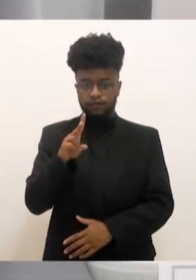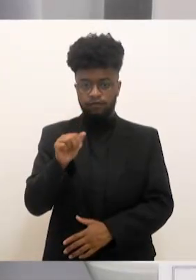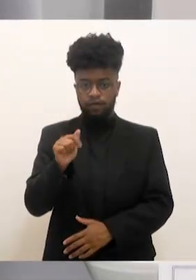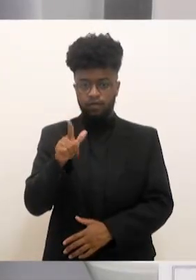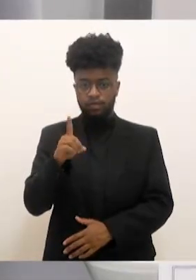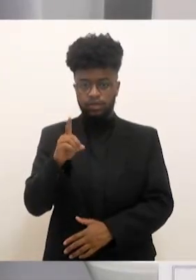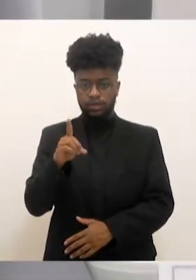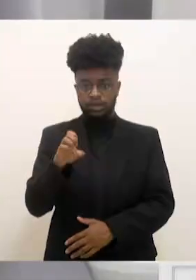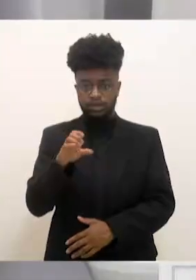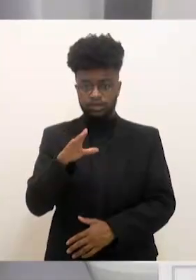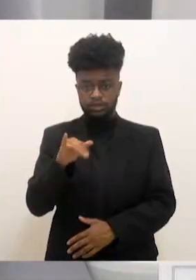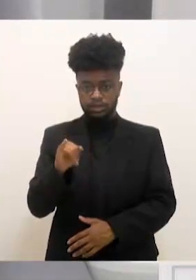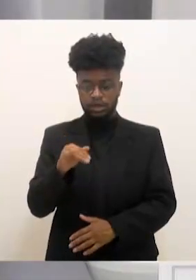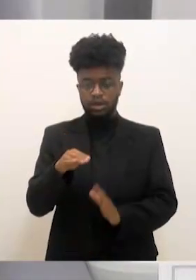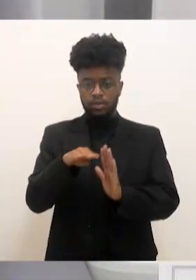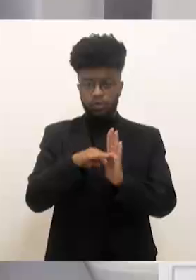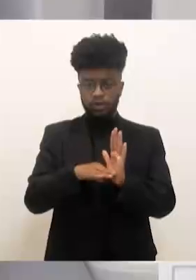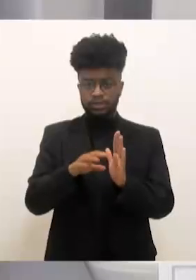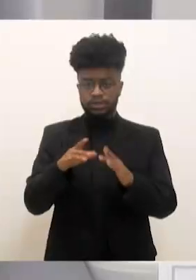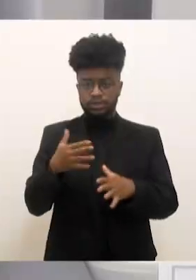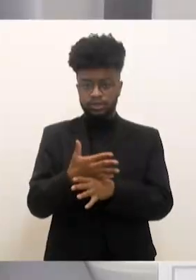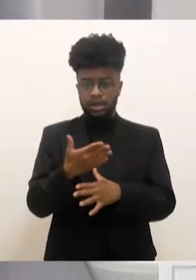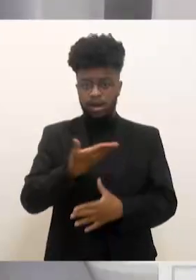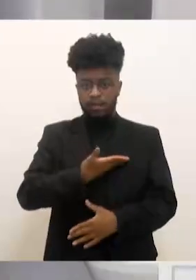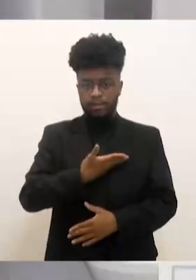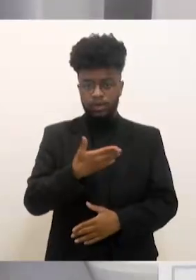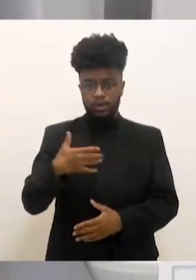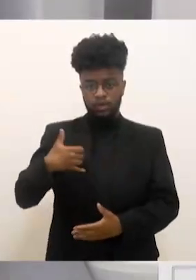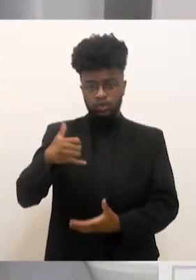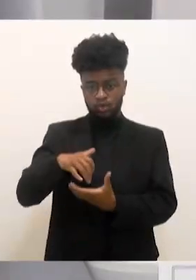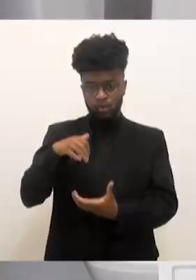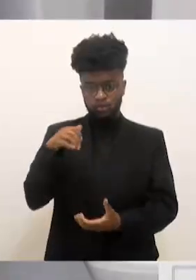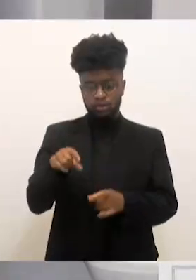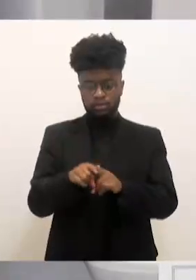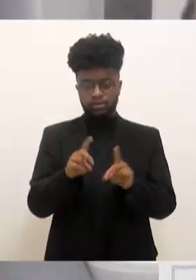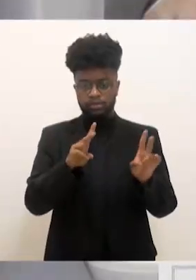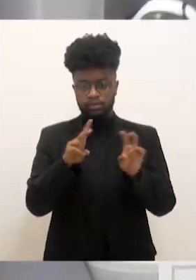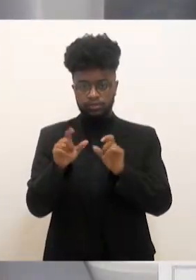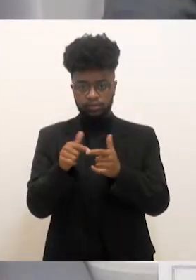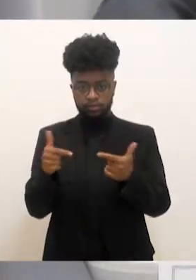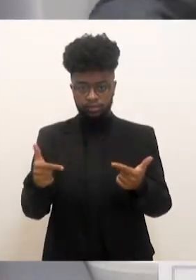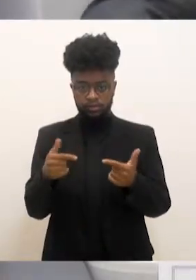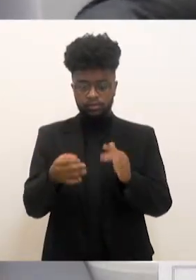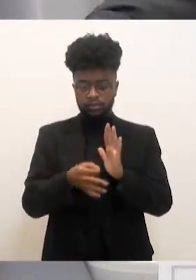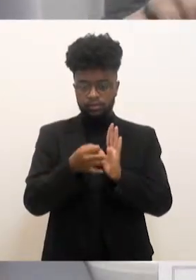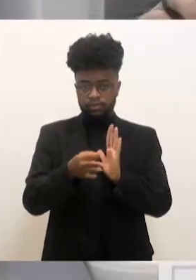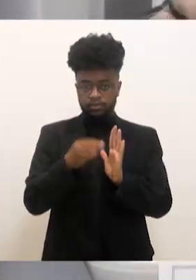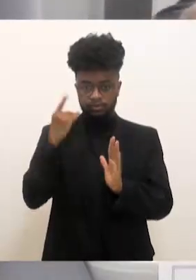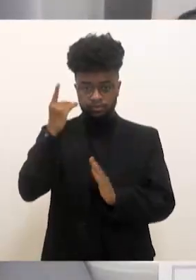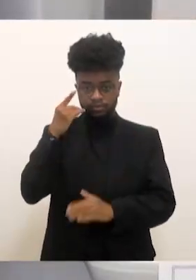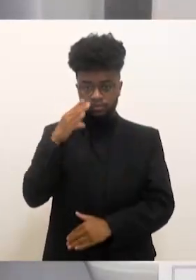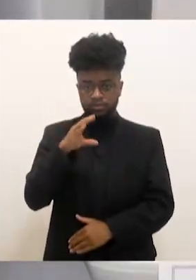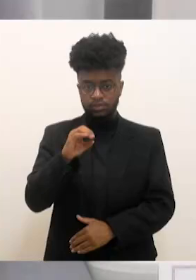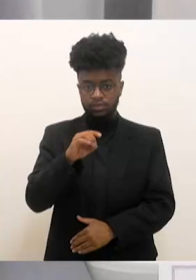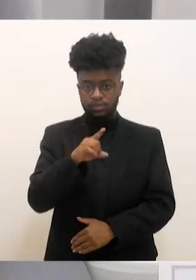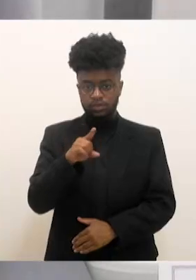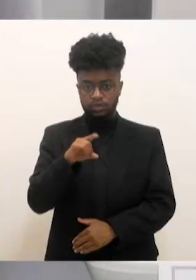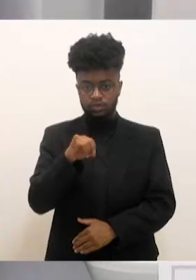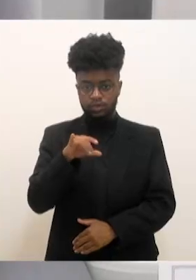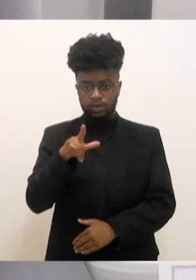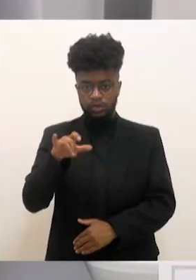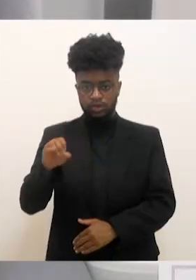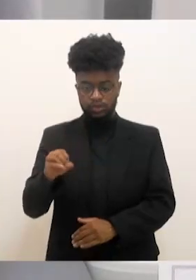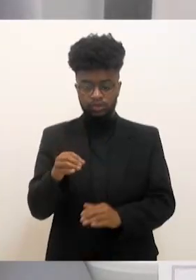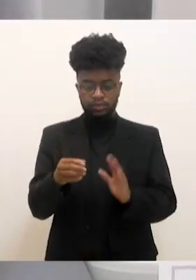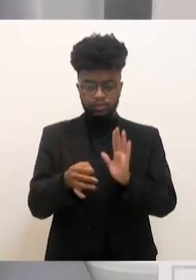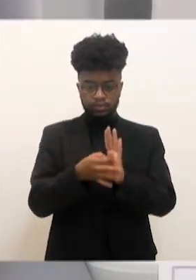de Janeiro o programa Cidade Amiga do Idoso e adota outras providências. Para parecer, deputado Vinícius Cozolino. Senhor presidente,